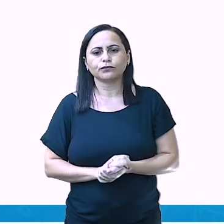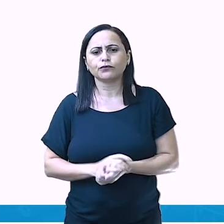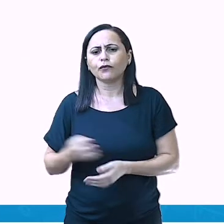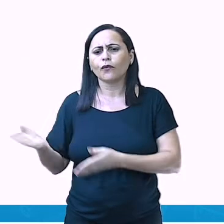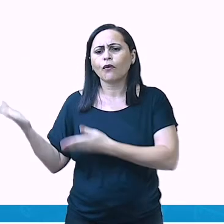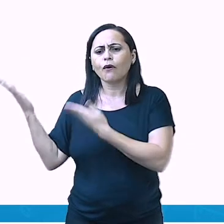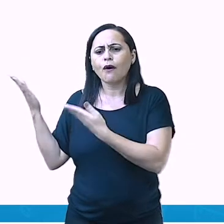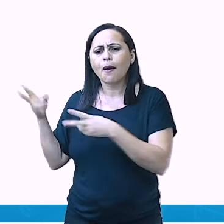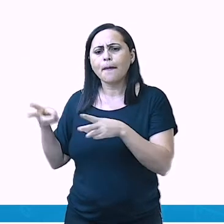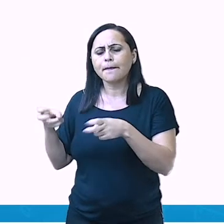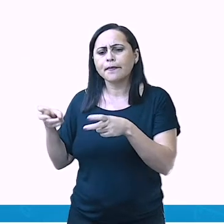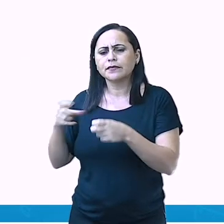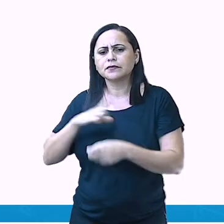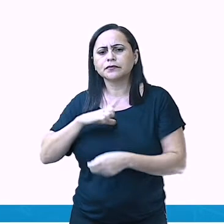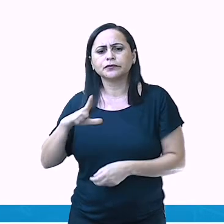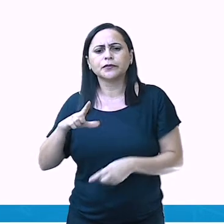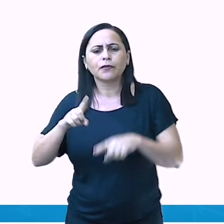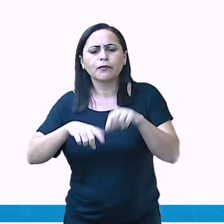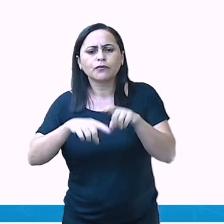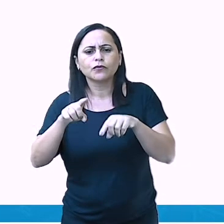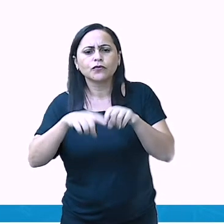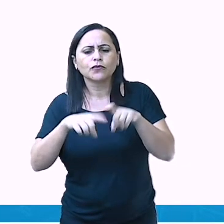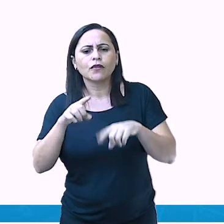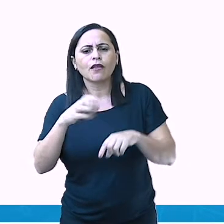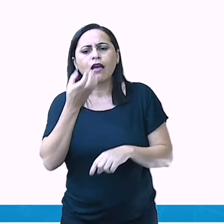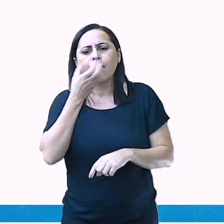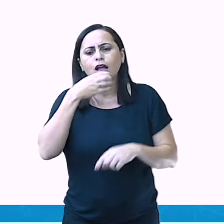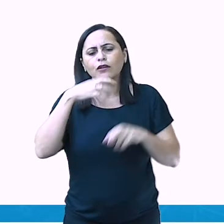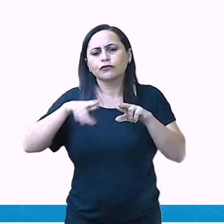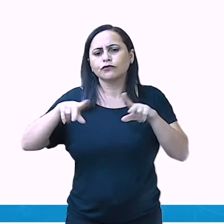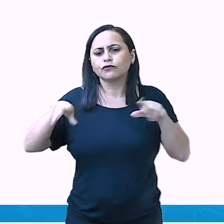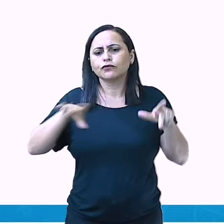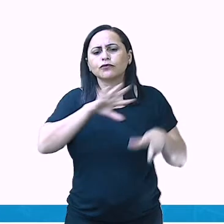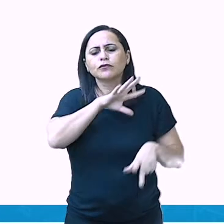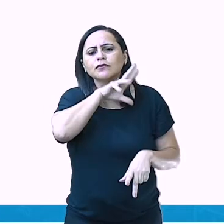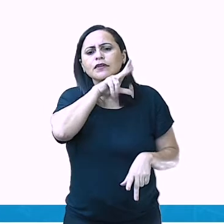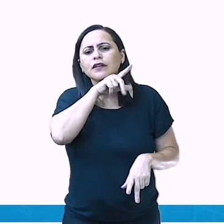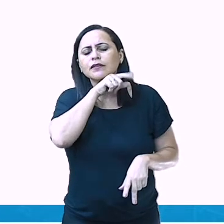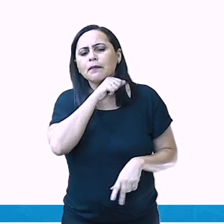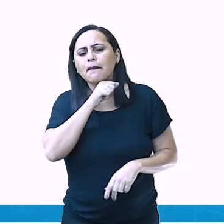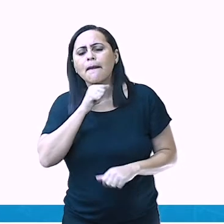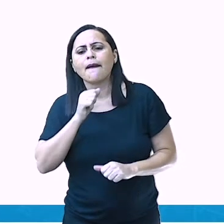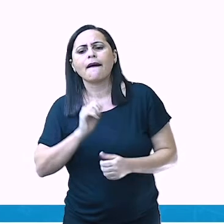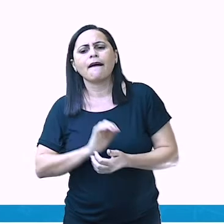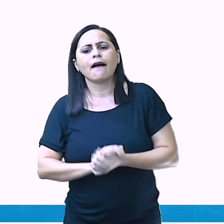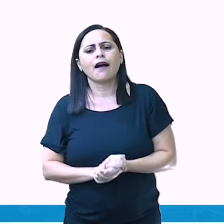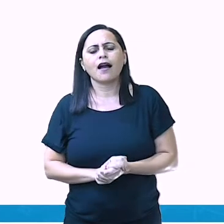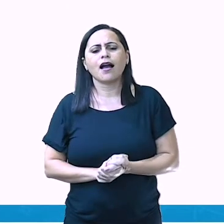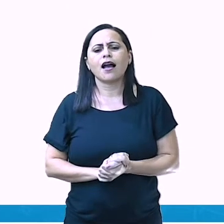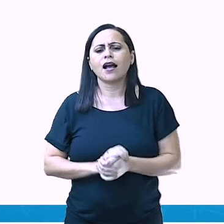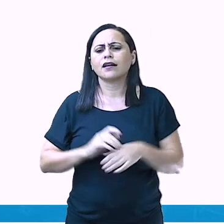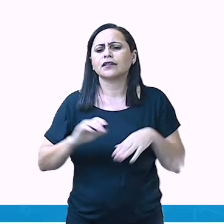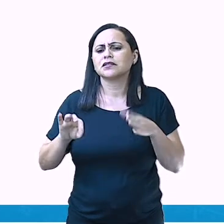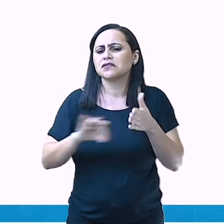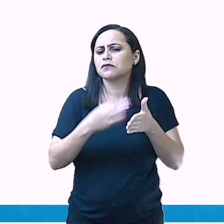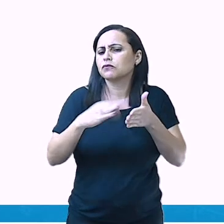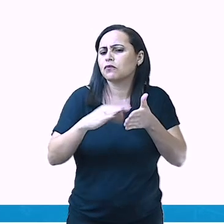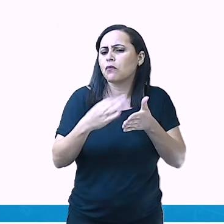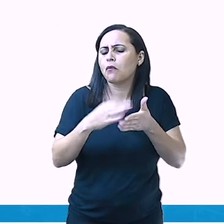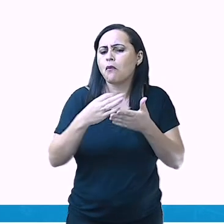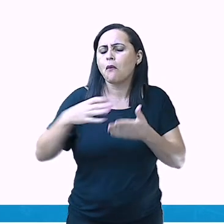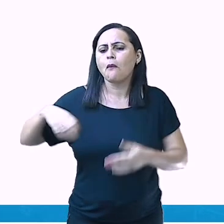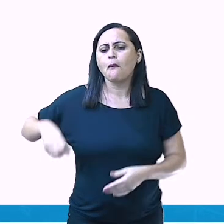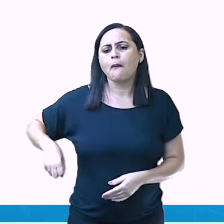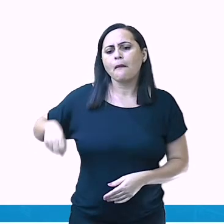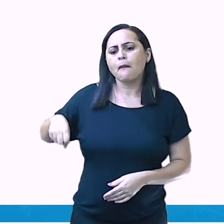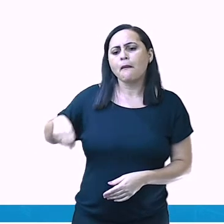animais, tecidos, joias, utensílios domésticos, materiais de artesanato,